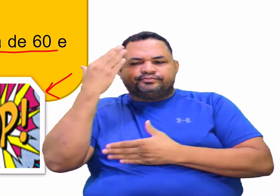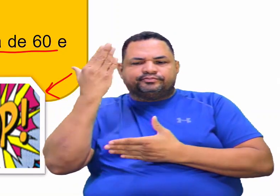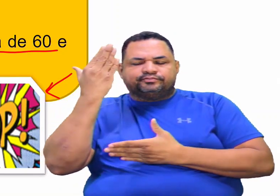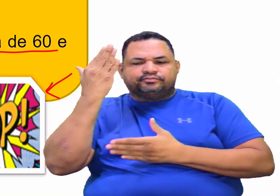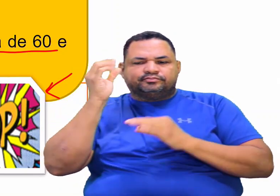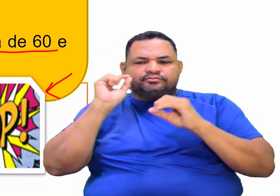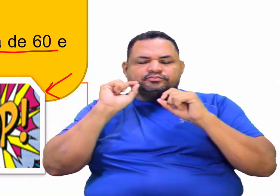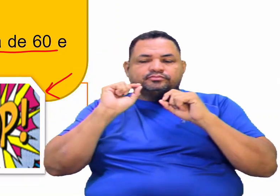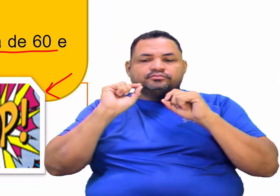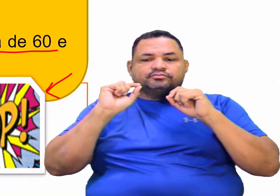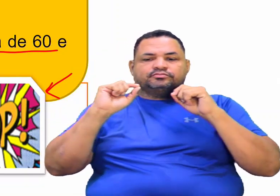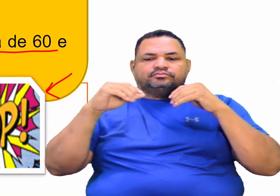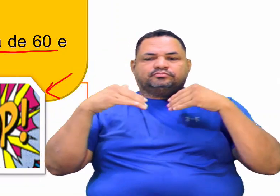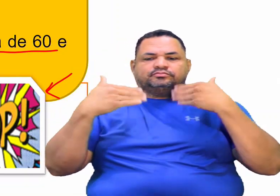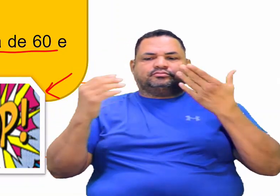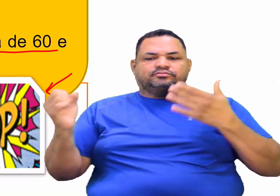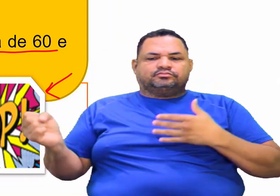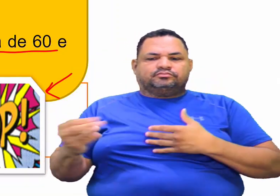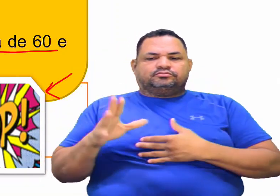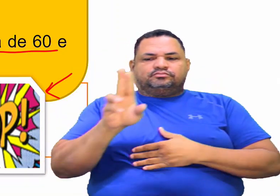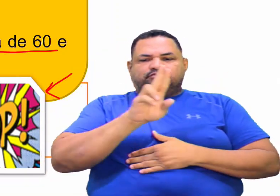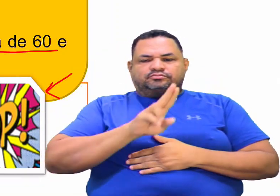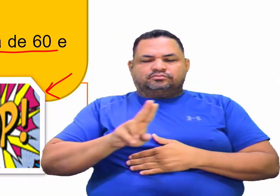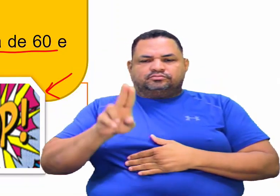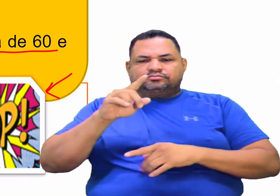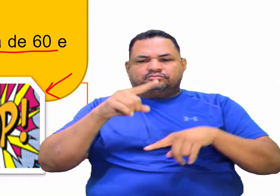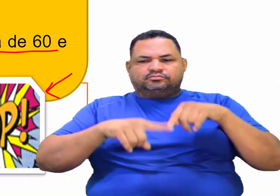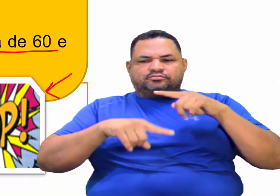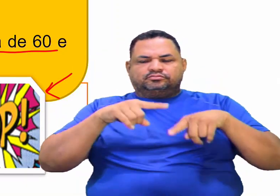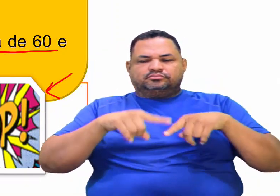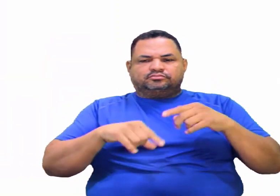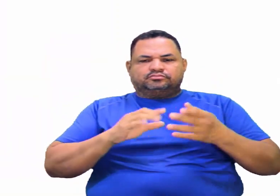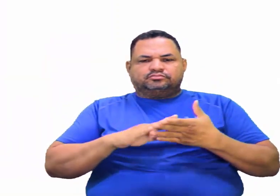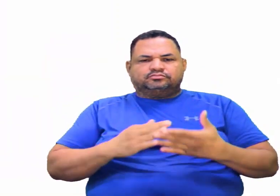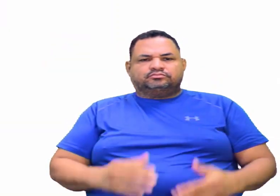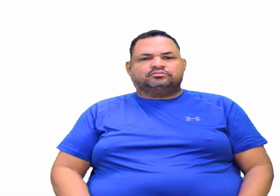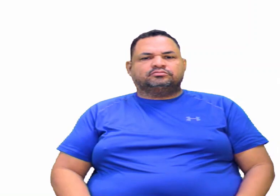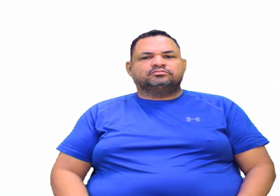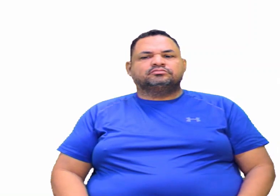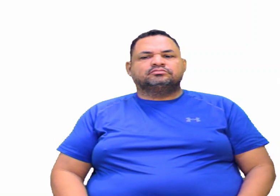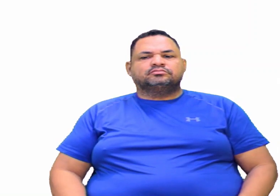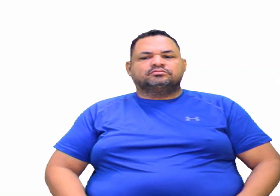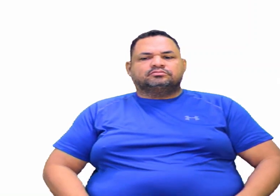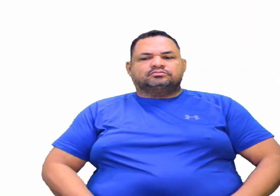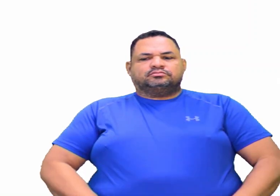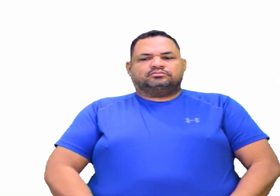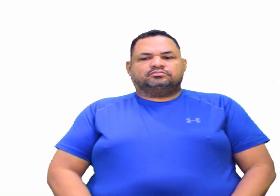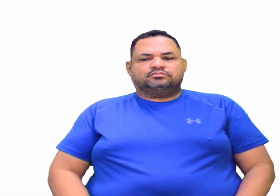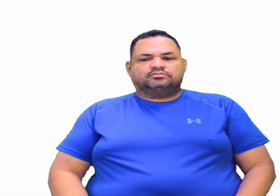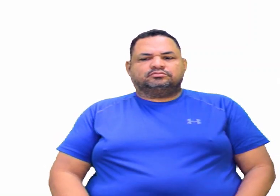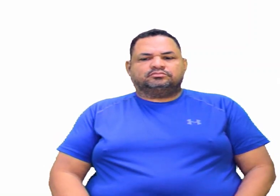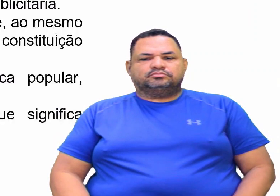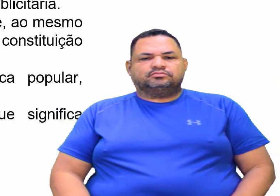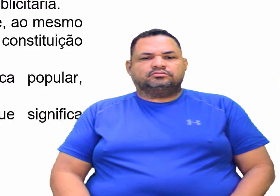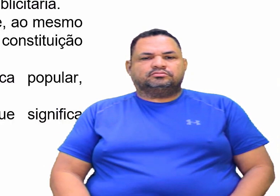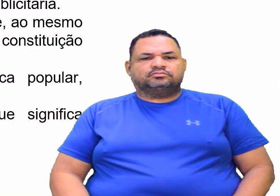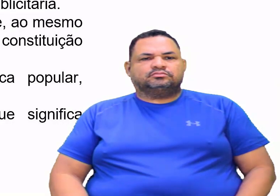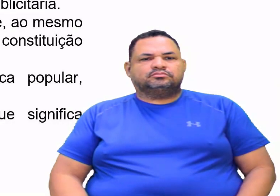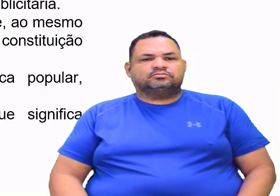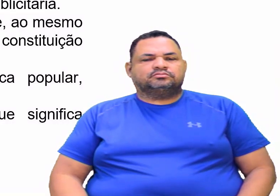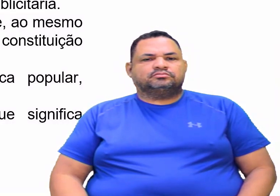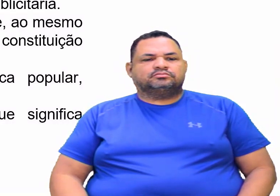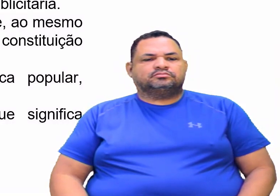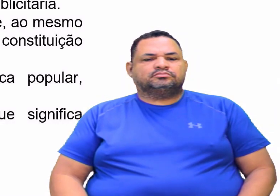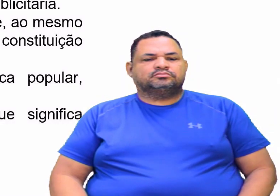sobre novas utilizações de material, né? Então, vamos aqui recuperar aqui o que a gente estudou